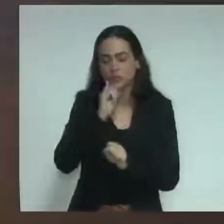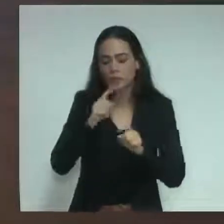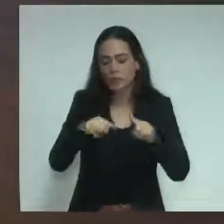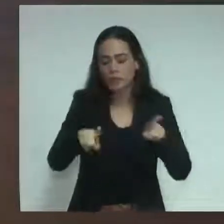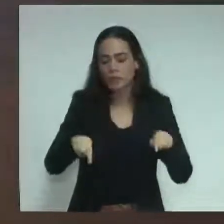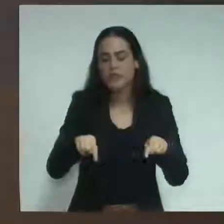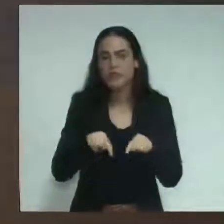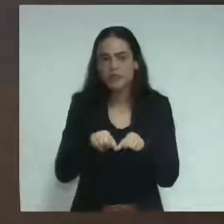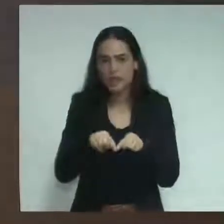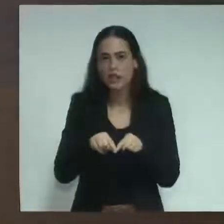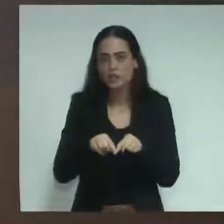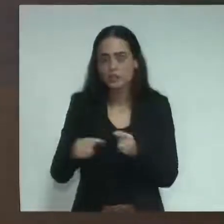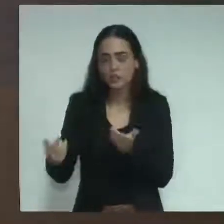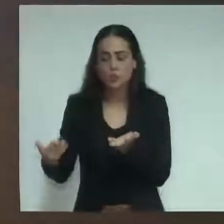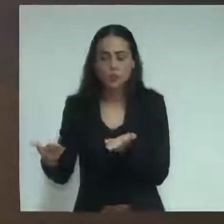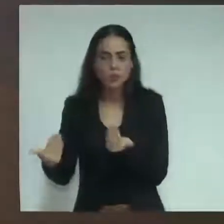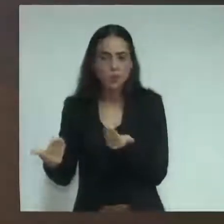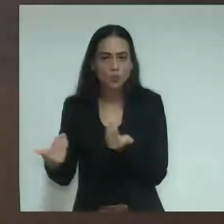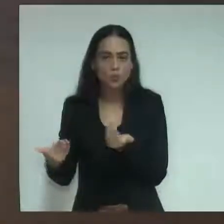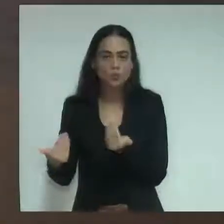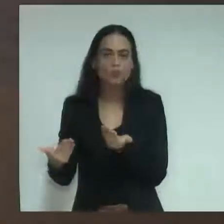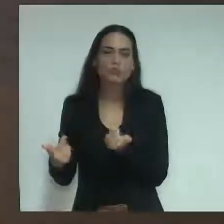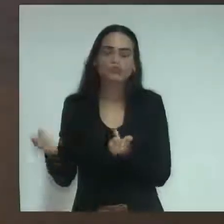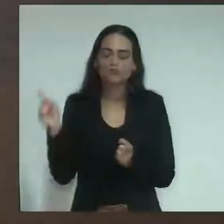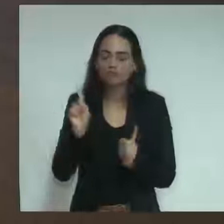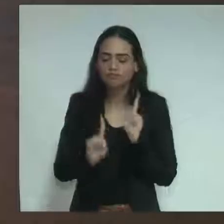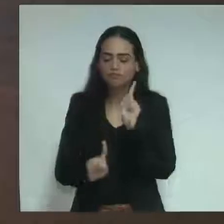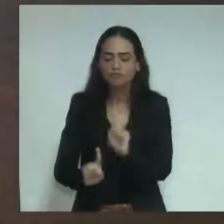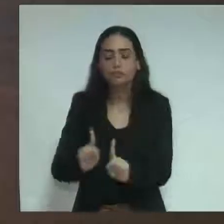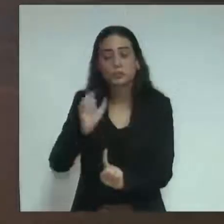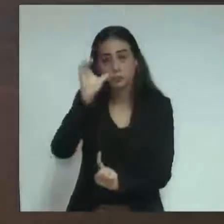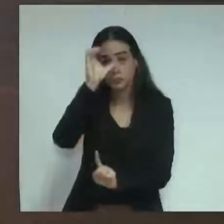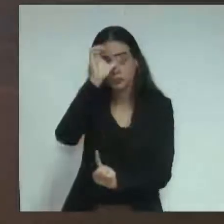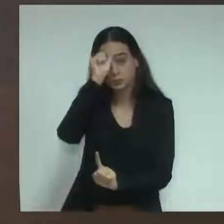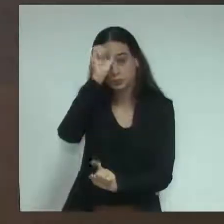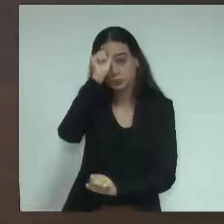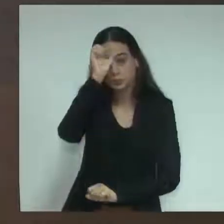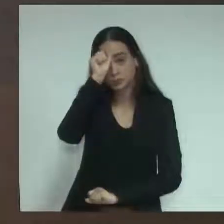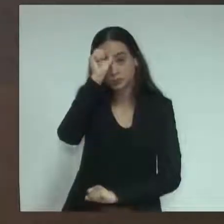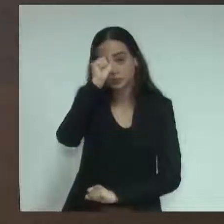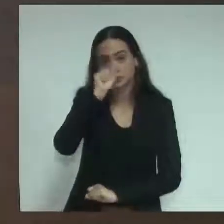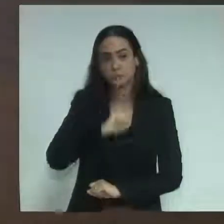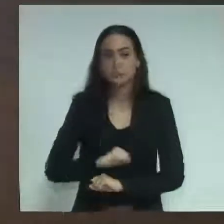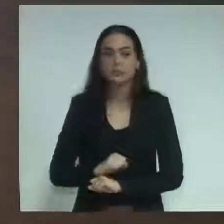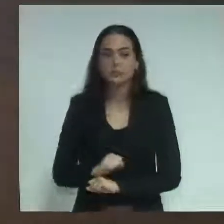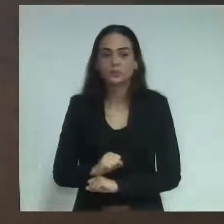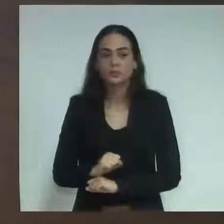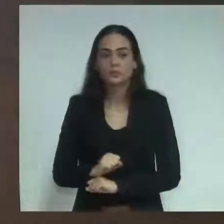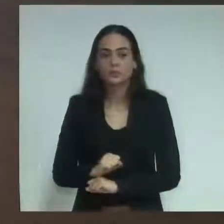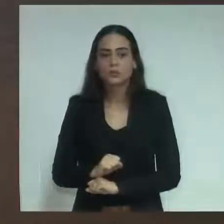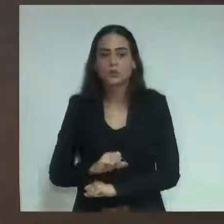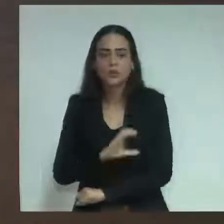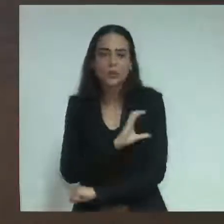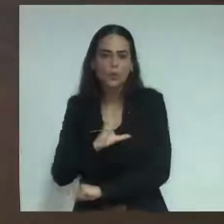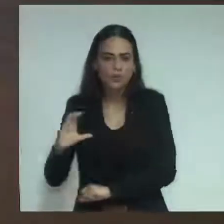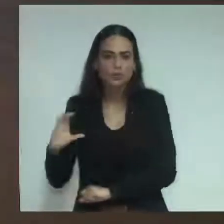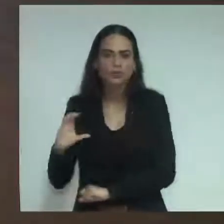de aula, e esses jovens, eles têm a oportunidade de aprender o ensino, o antigo colegial, não é?